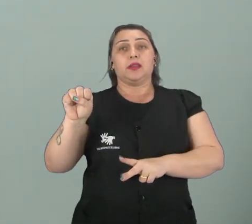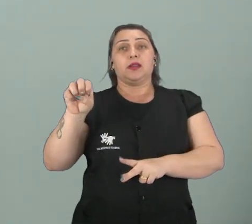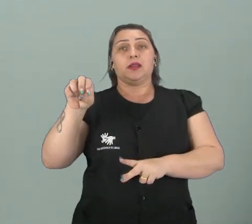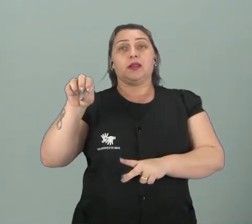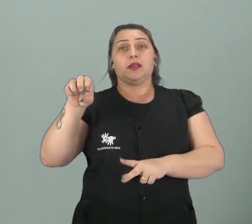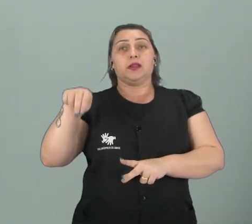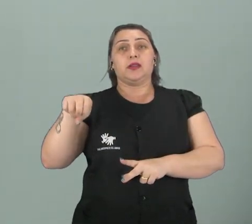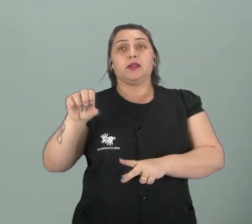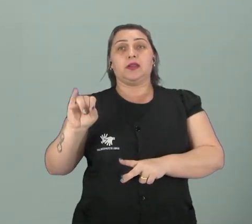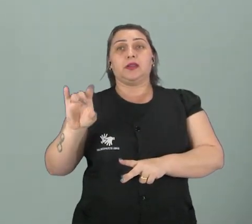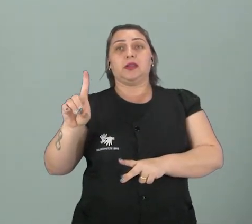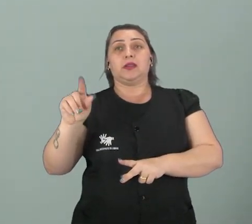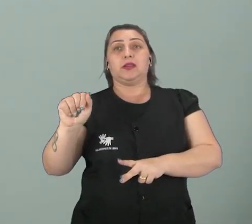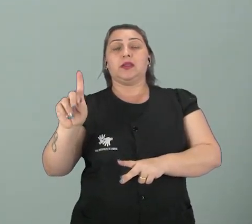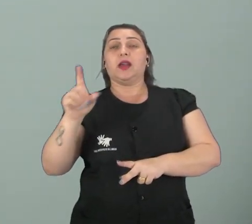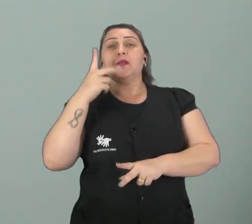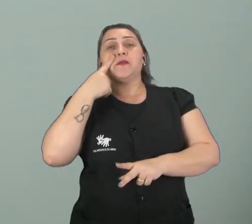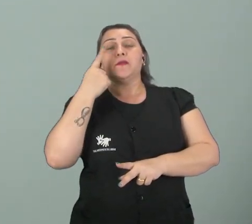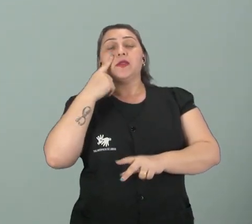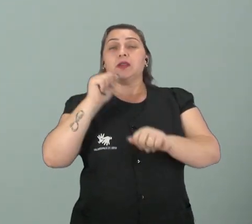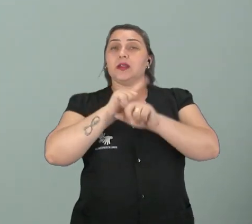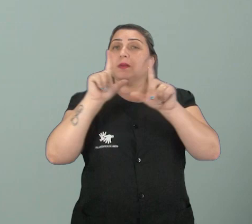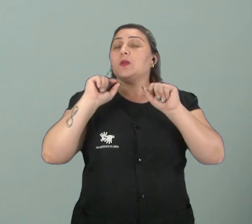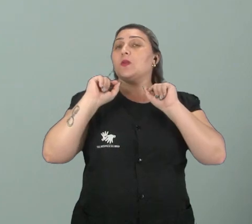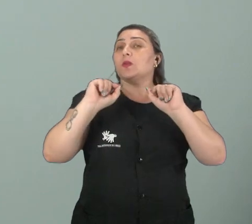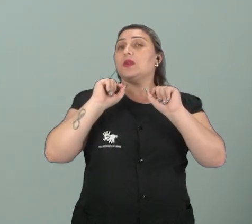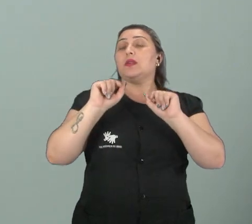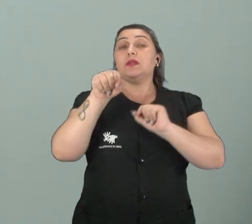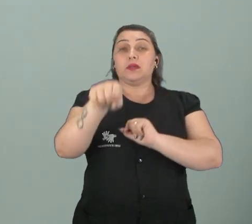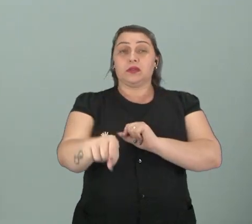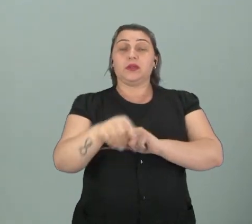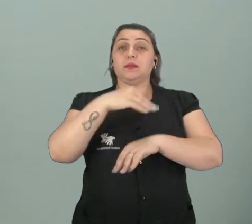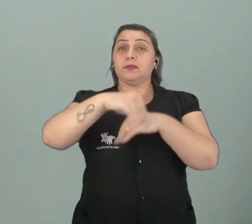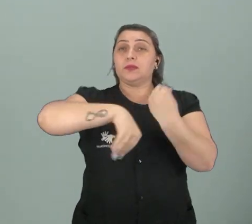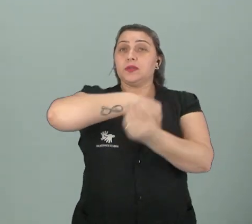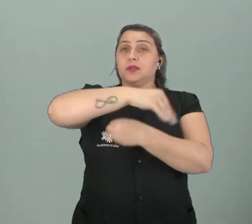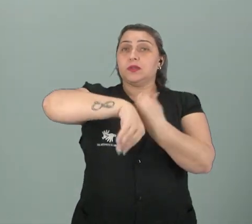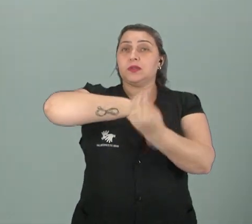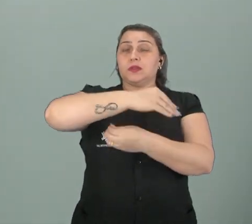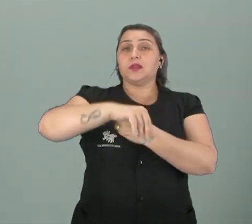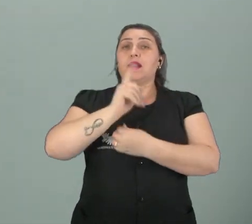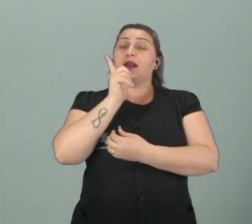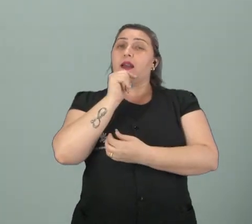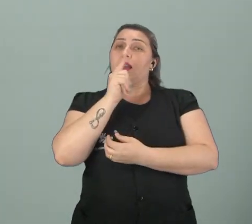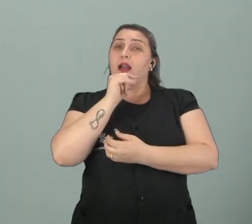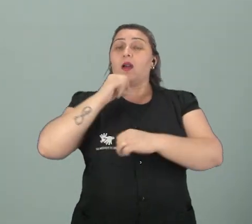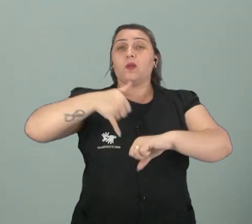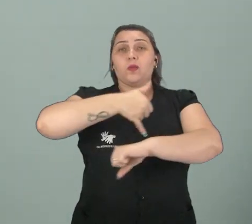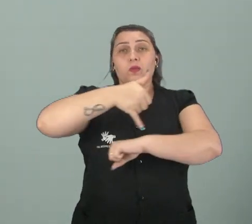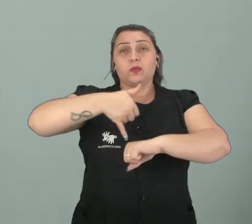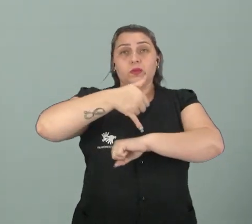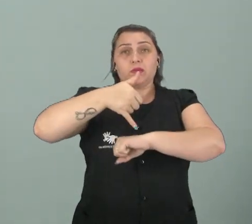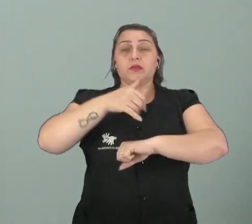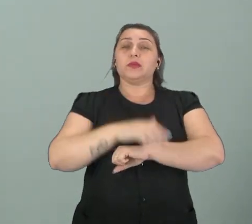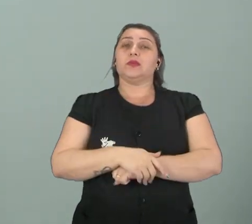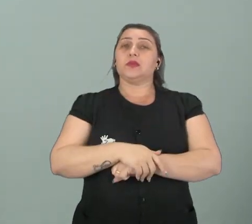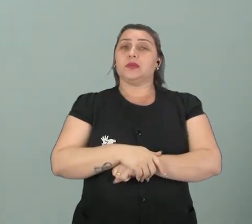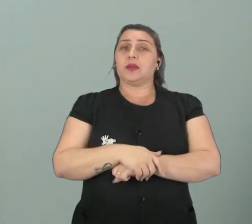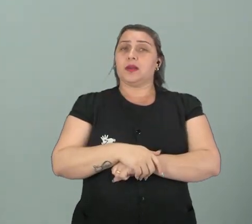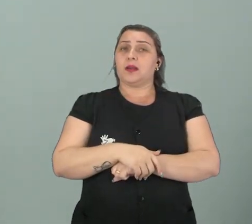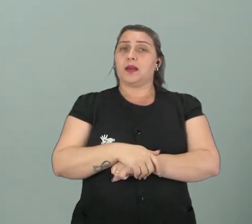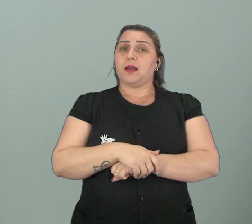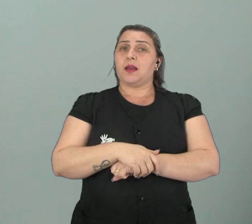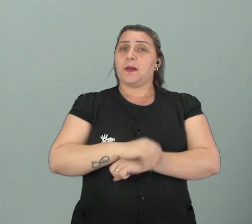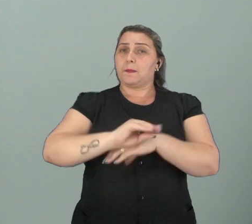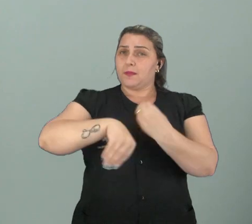gente pode observar também claramente essa questão da densidade quando você mistura água com óleo. Será que se